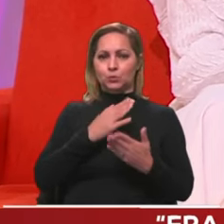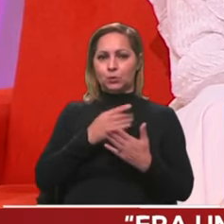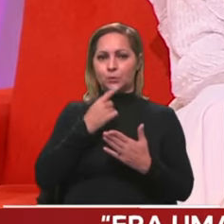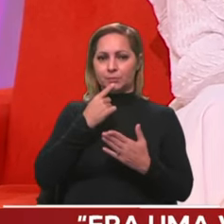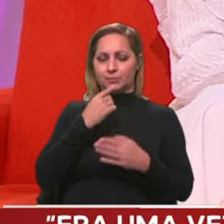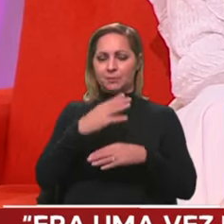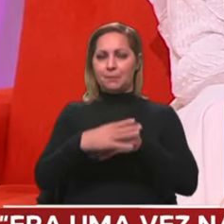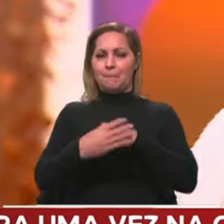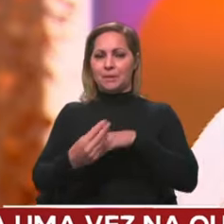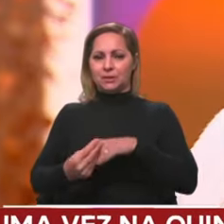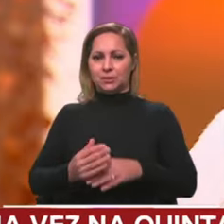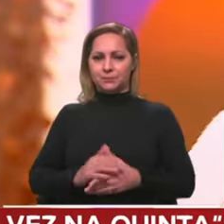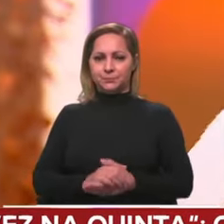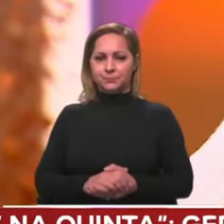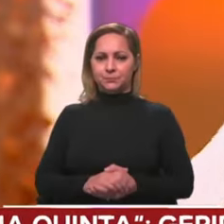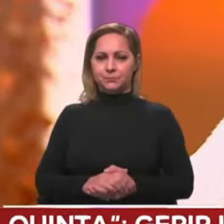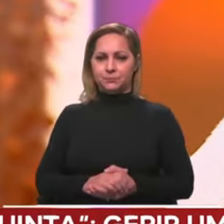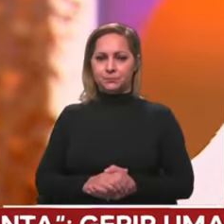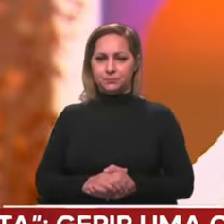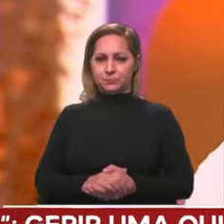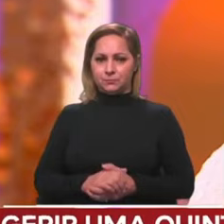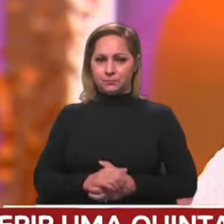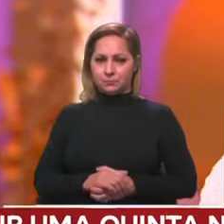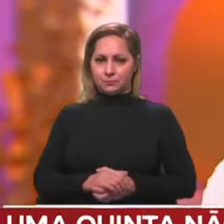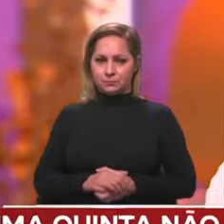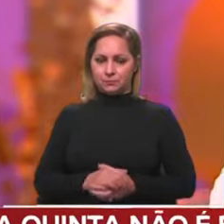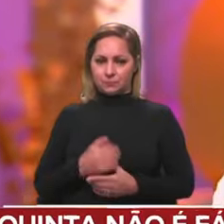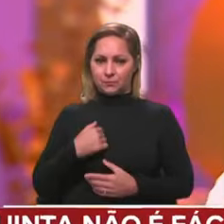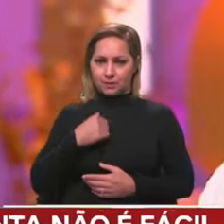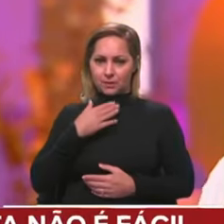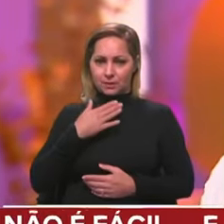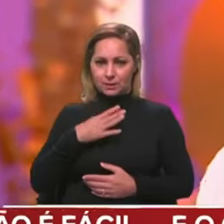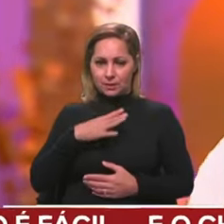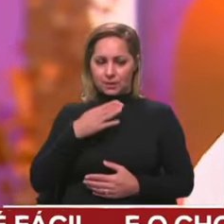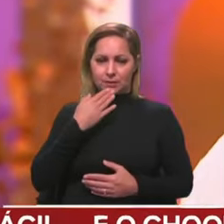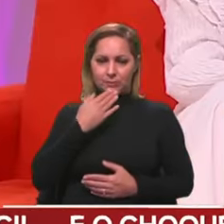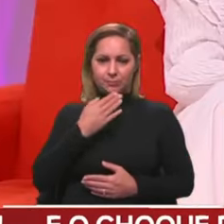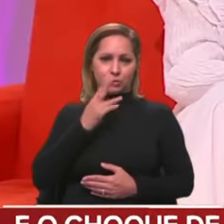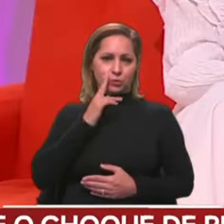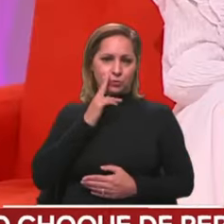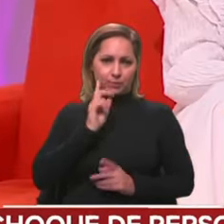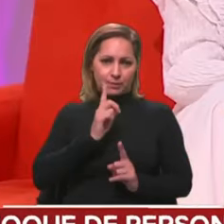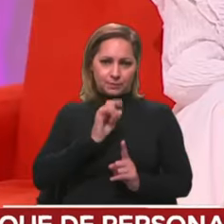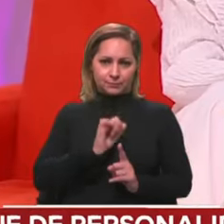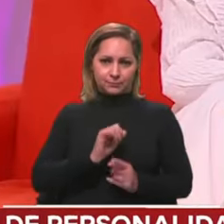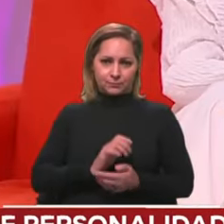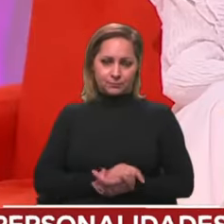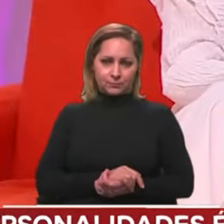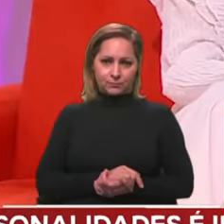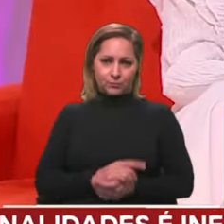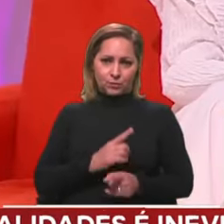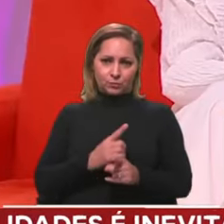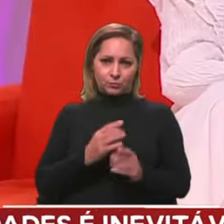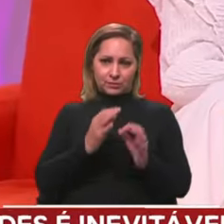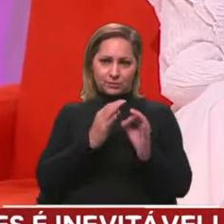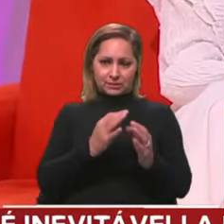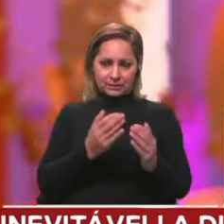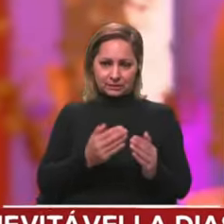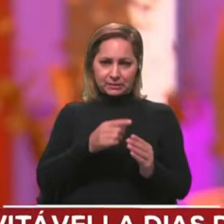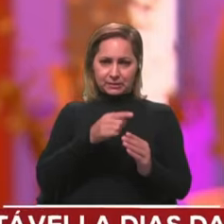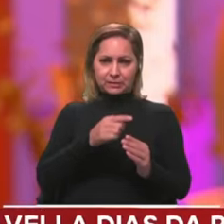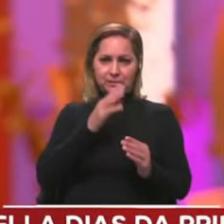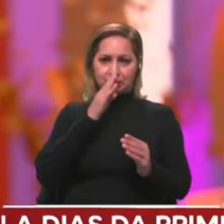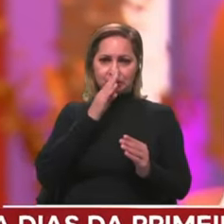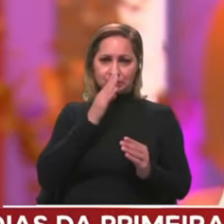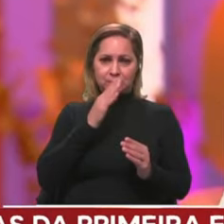tarde sim e quero lhe pedir e quero lhe pedir desculpa a por por a ter tratado assim ela só alguma vez